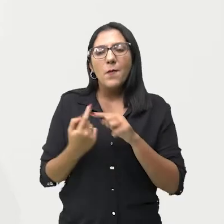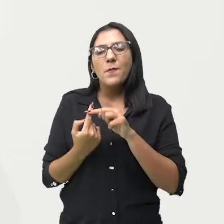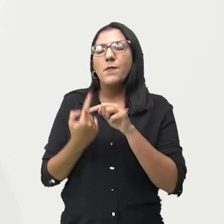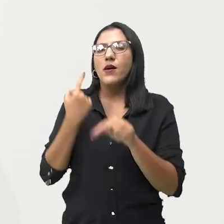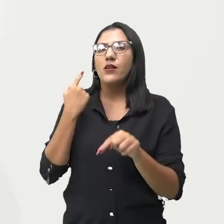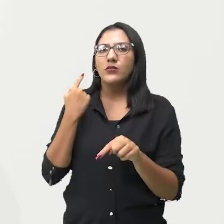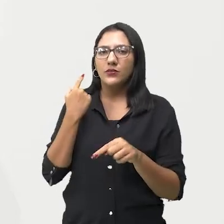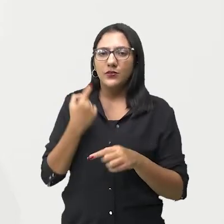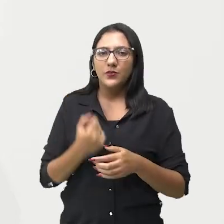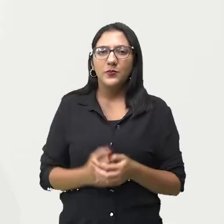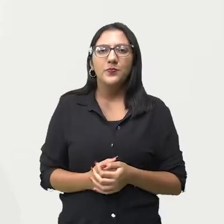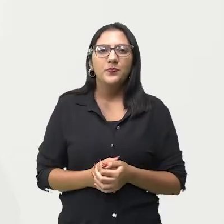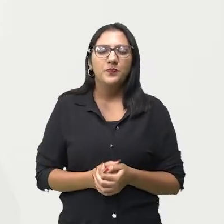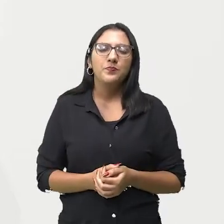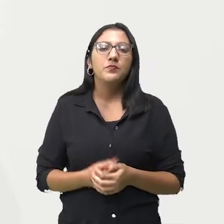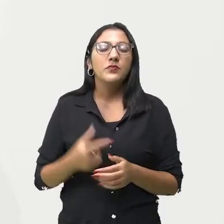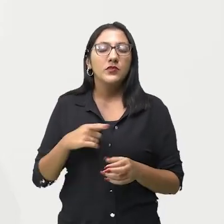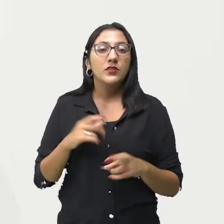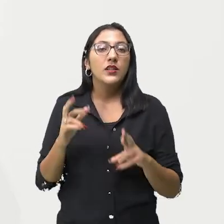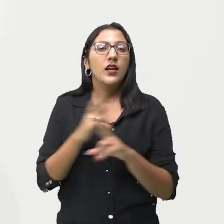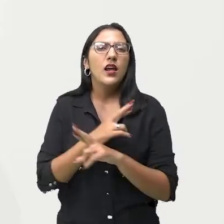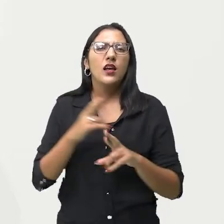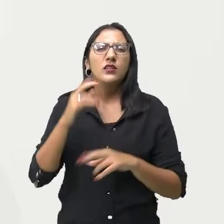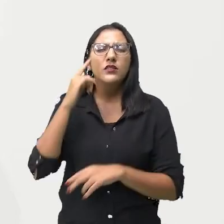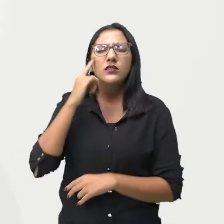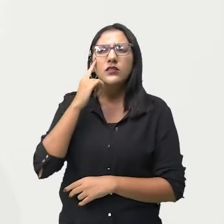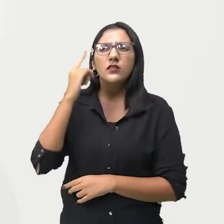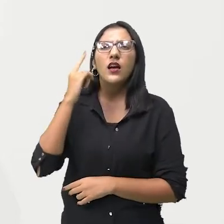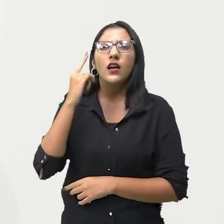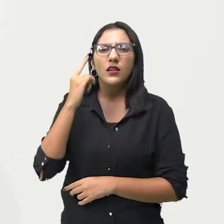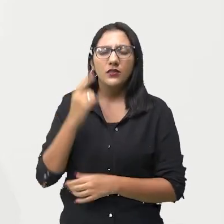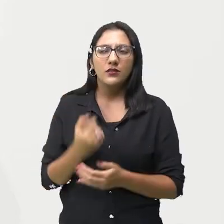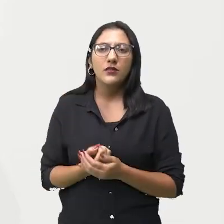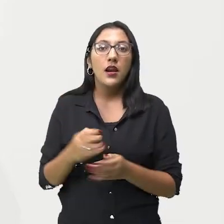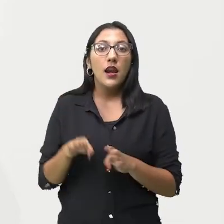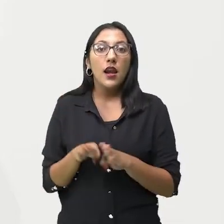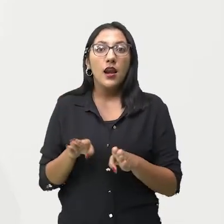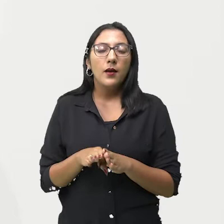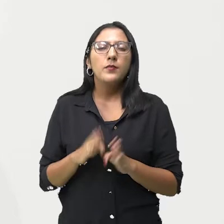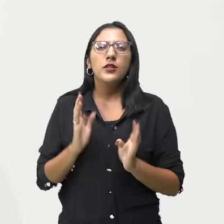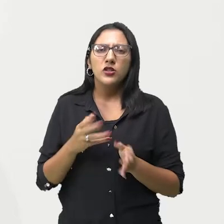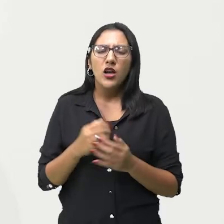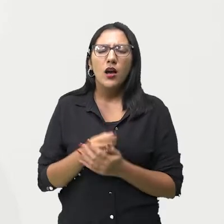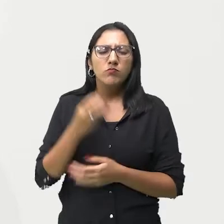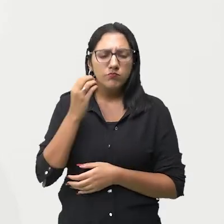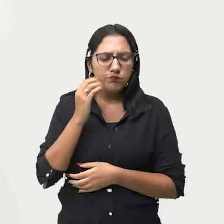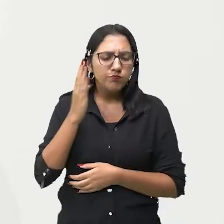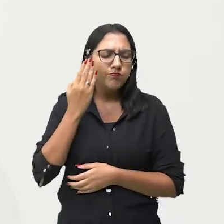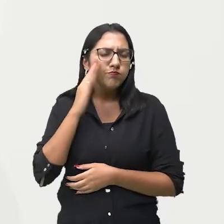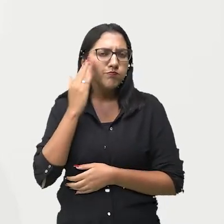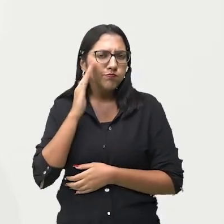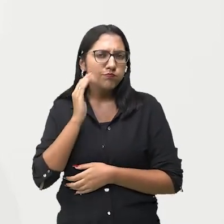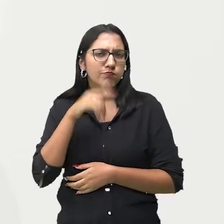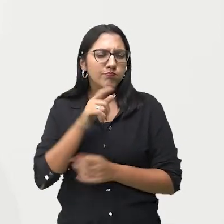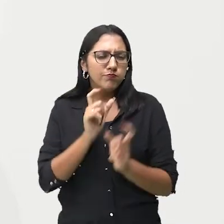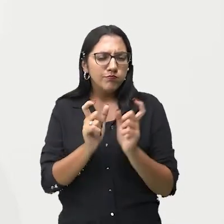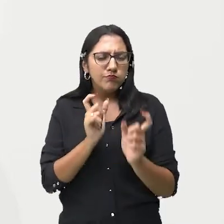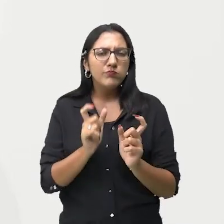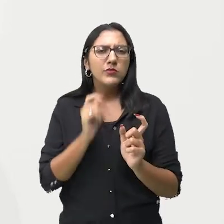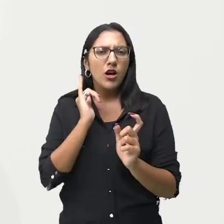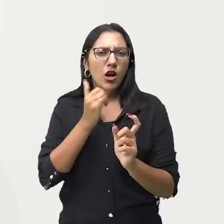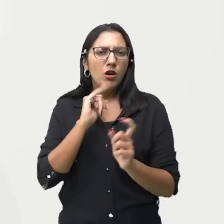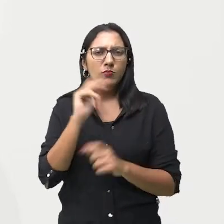passado. E aí, relacionando essa ideia aqui e o conhecimento que eu já tenho sobre o nosso